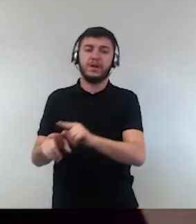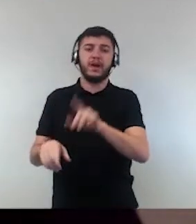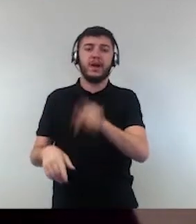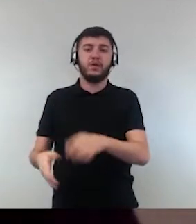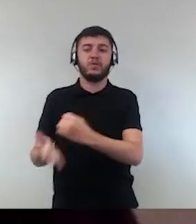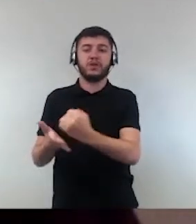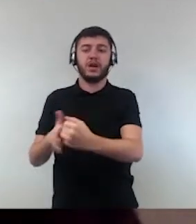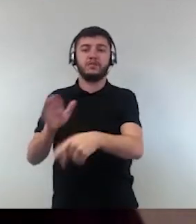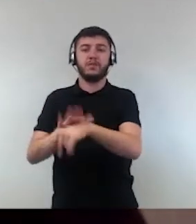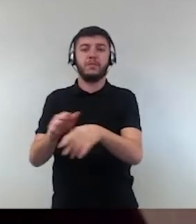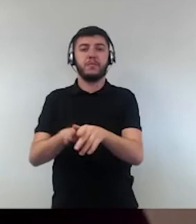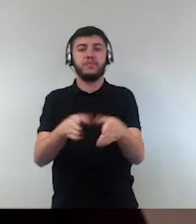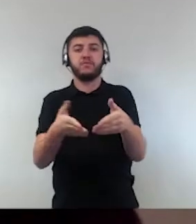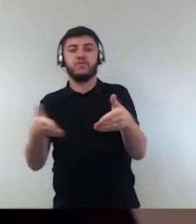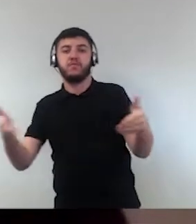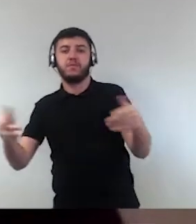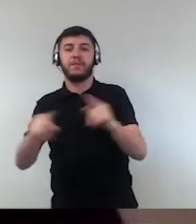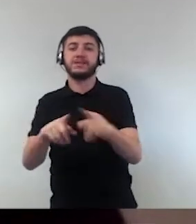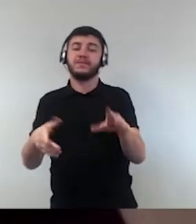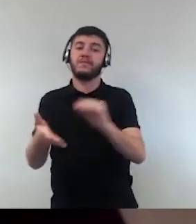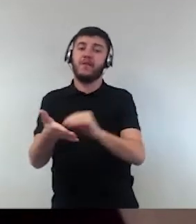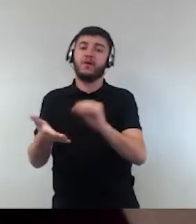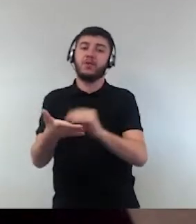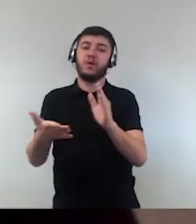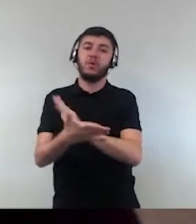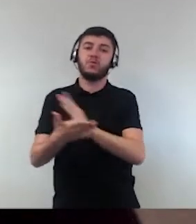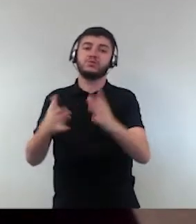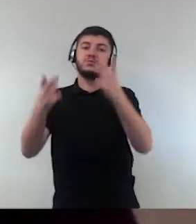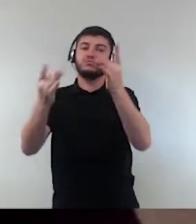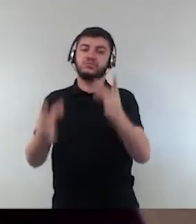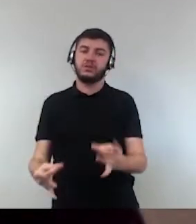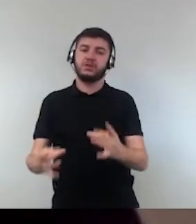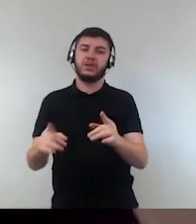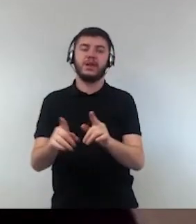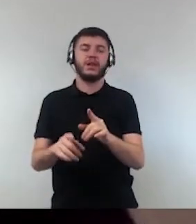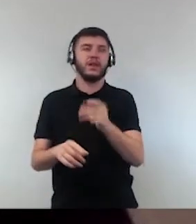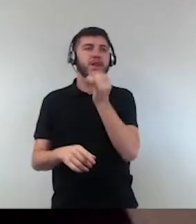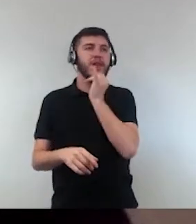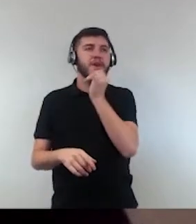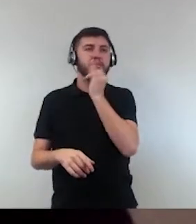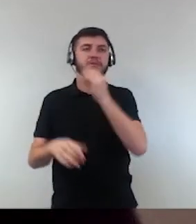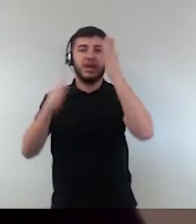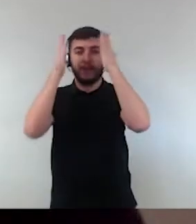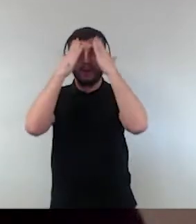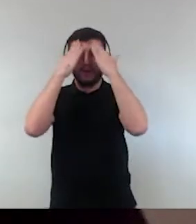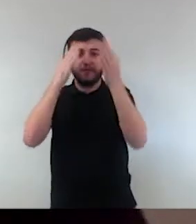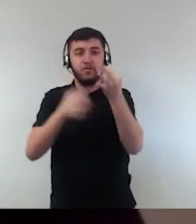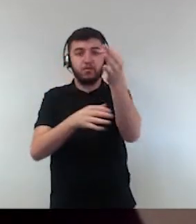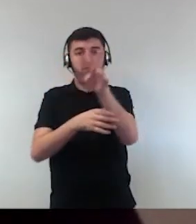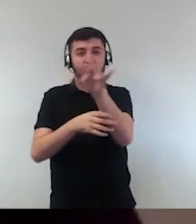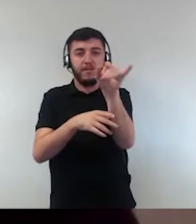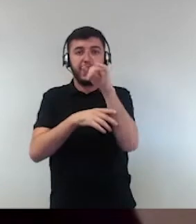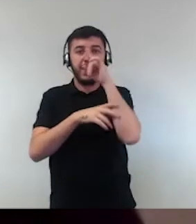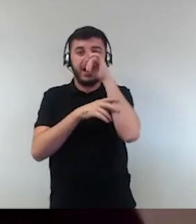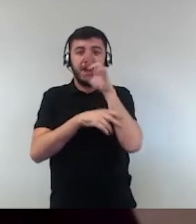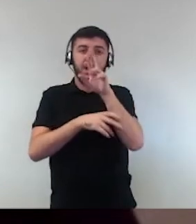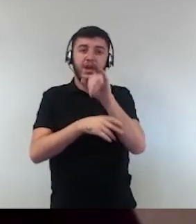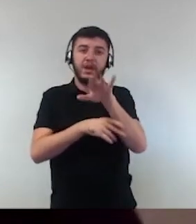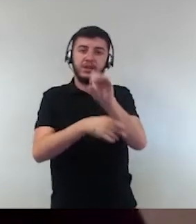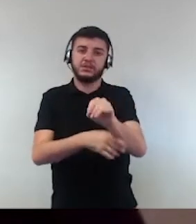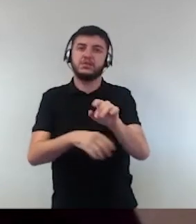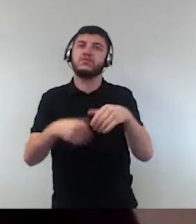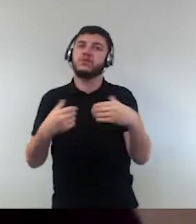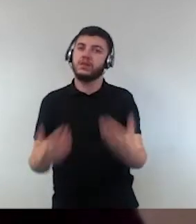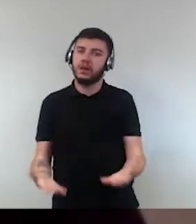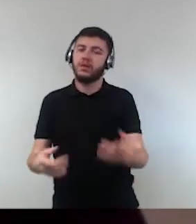temos condições de prever tudo o que todos os riscos desse contrato ex ante, né? Então, esse é